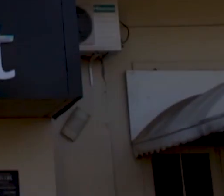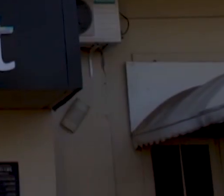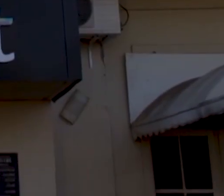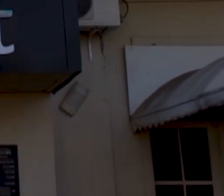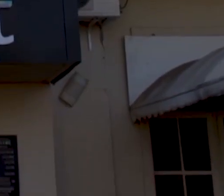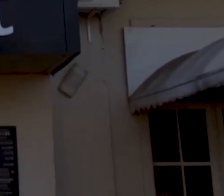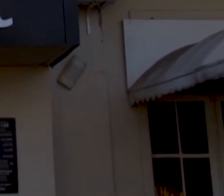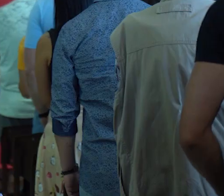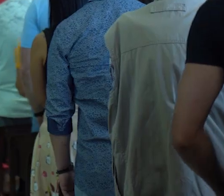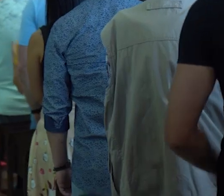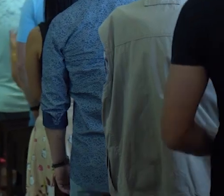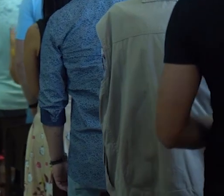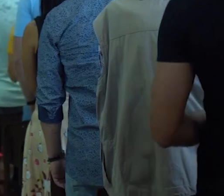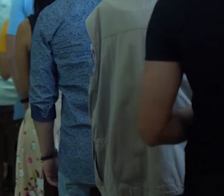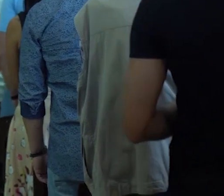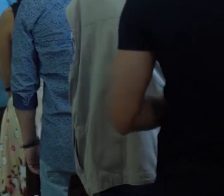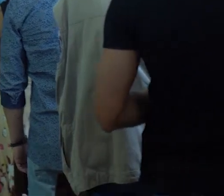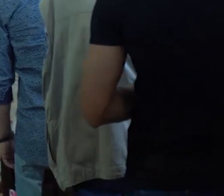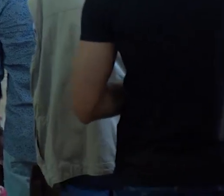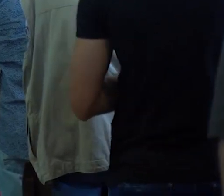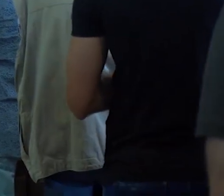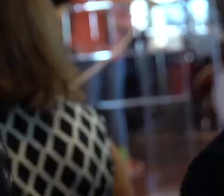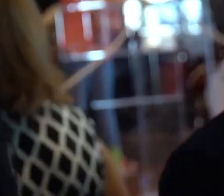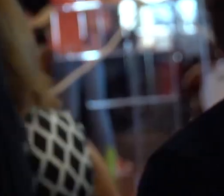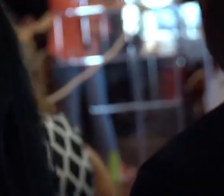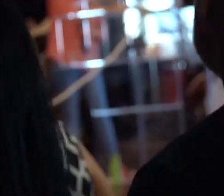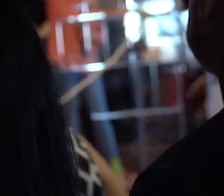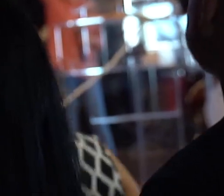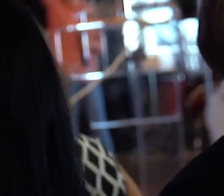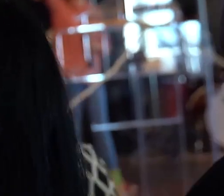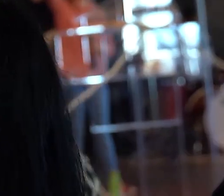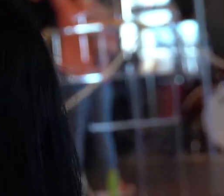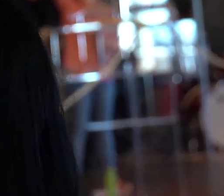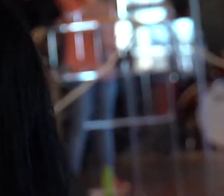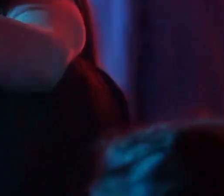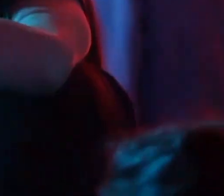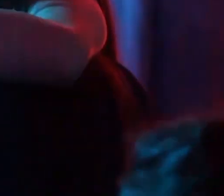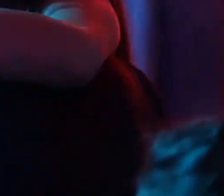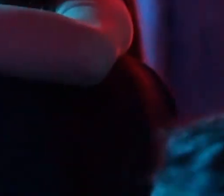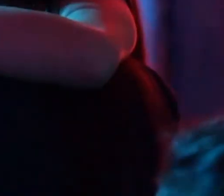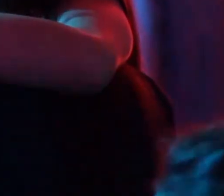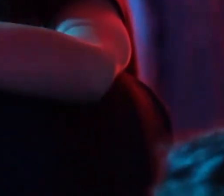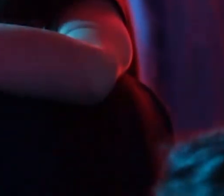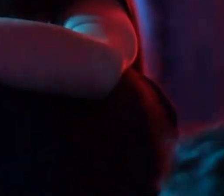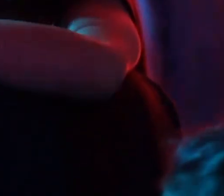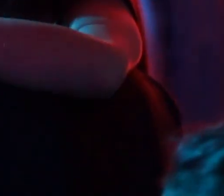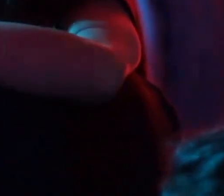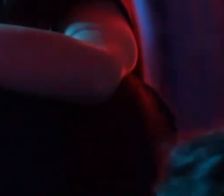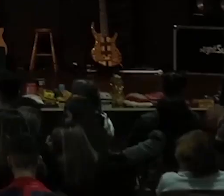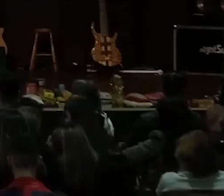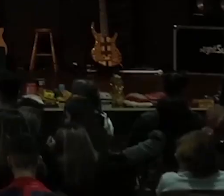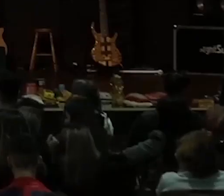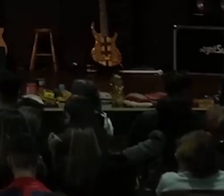Bem-vindo a Montserrat. Somos uma família que ama Jesus e ama pessoas, que multiplica discípulos que vivem